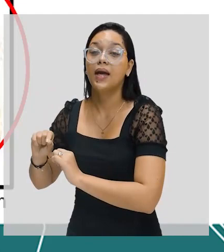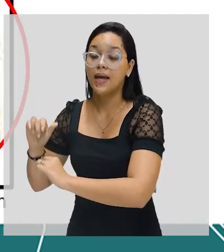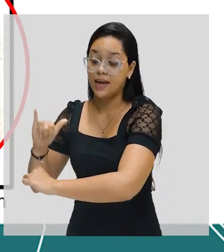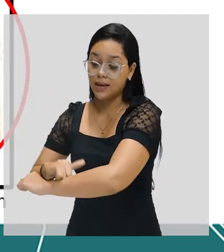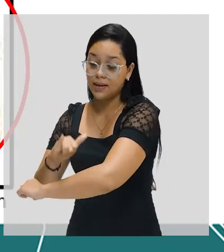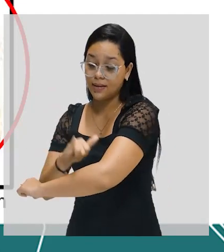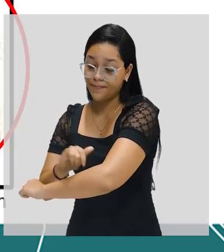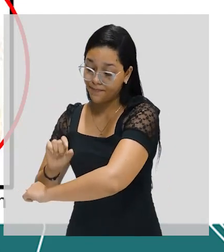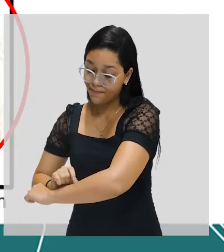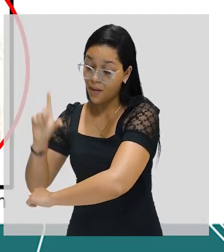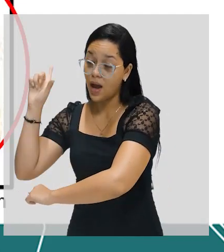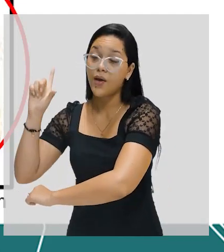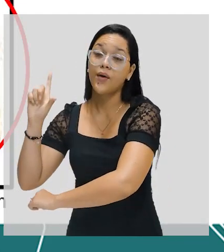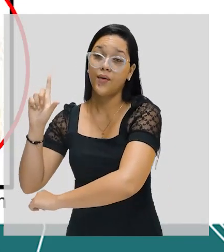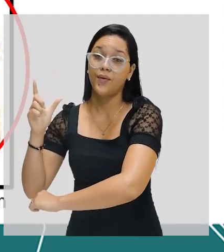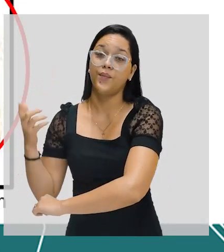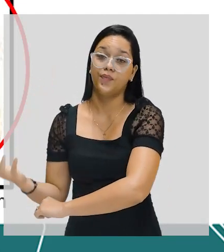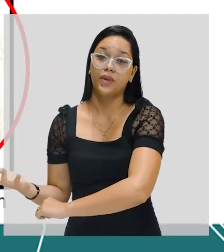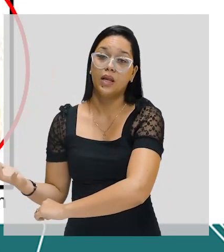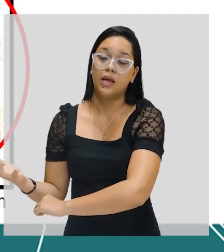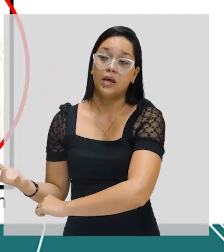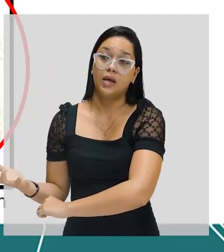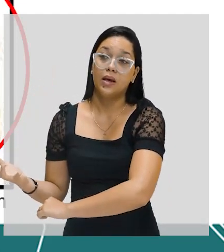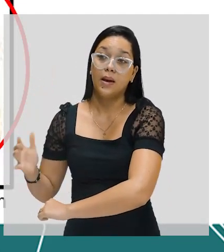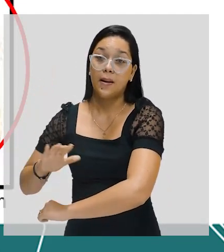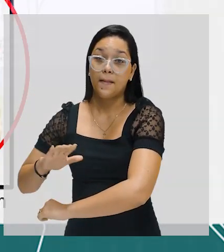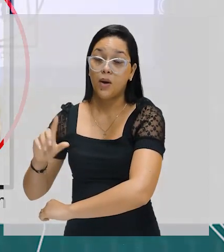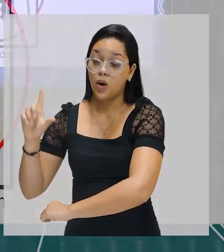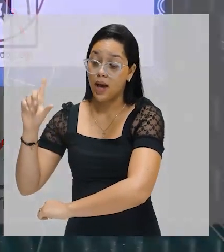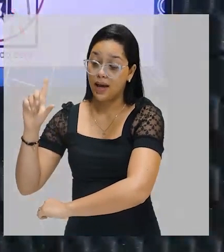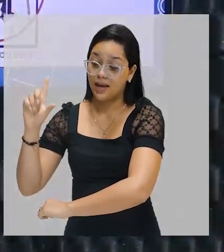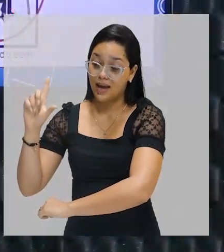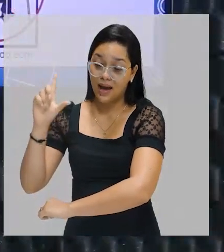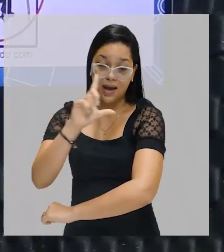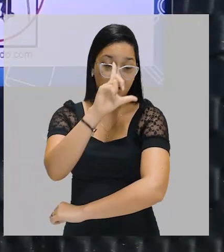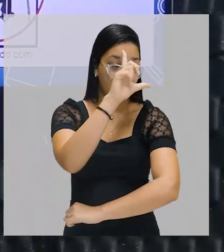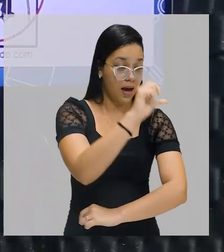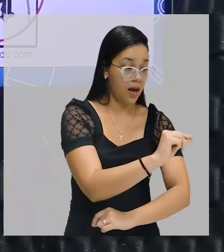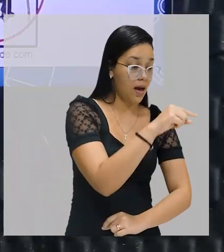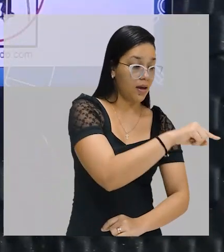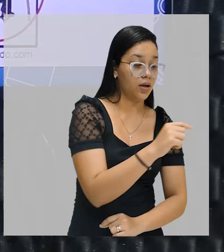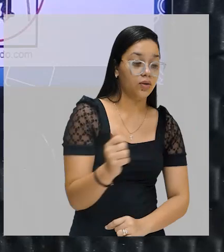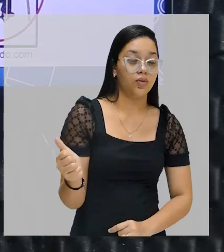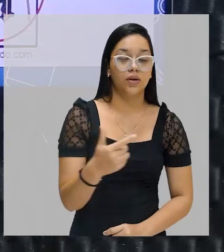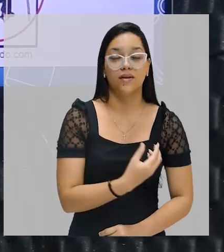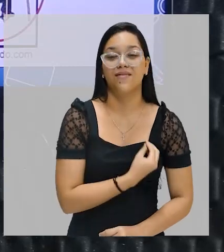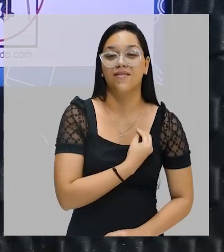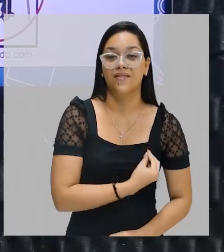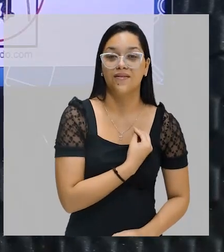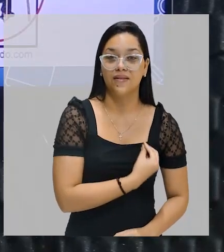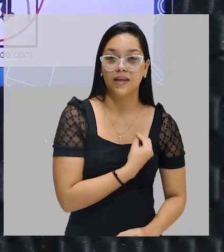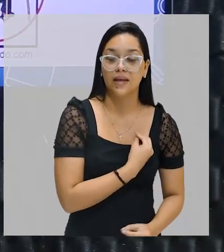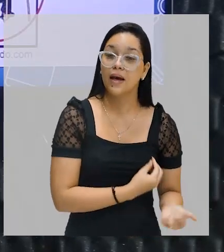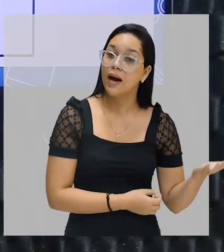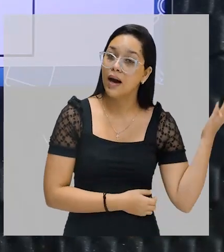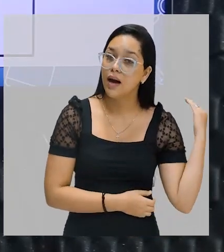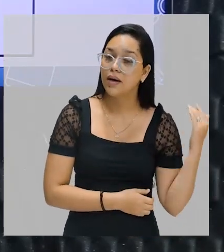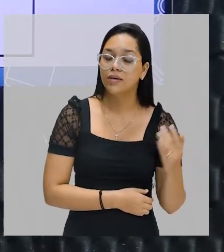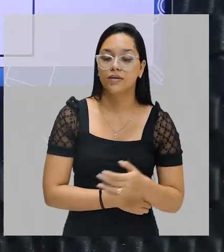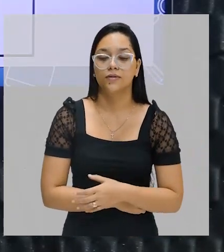quê? Reduzido. Muito mais reduzido do que o indivíduo que vivia na